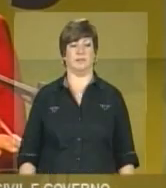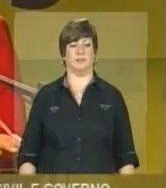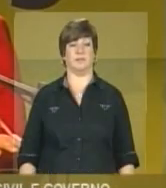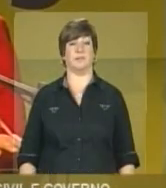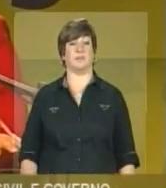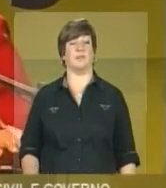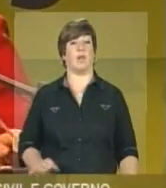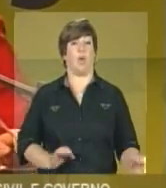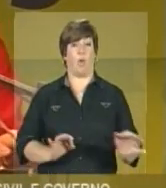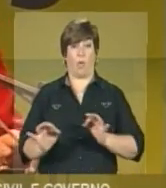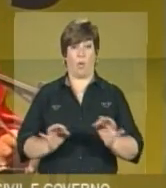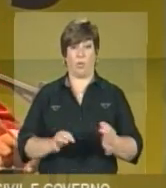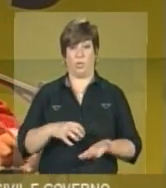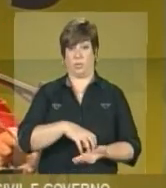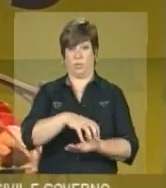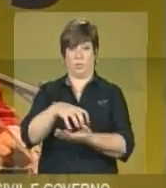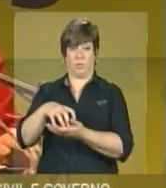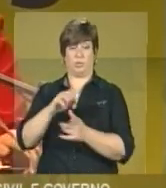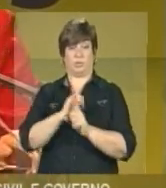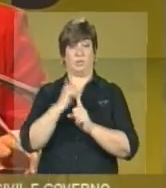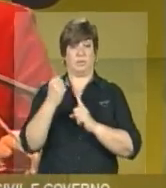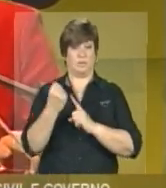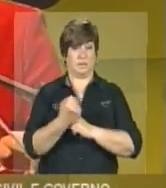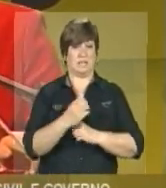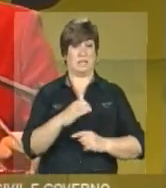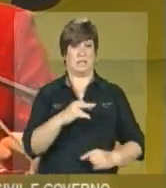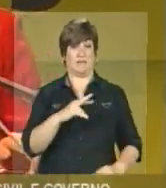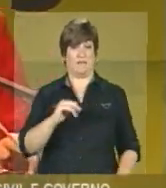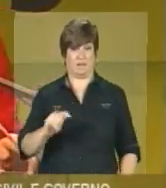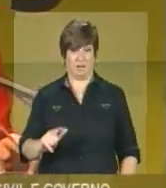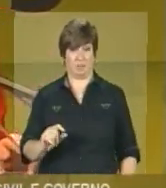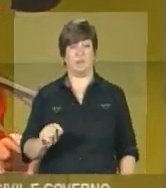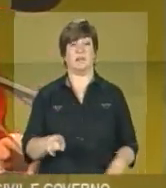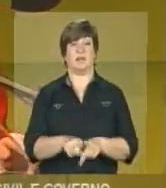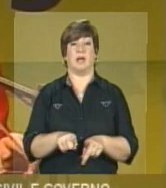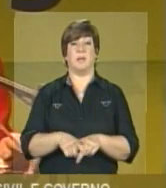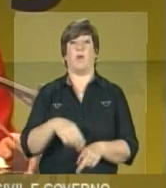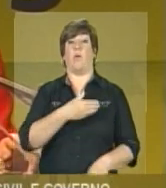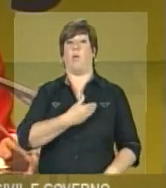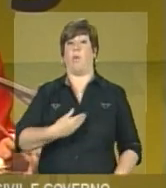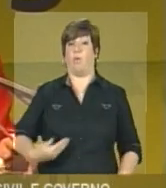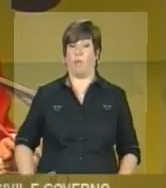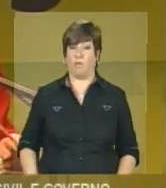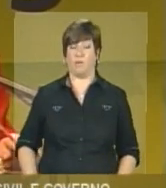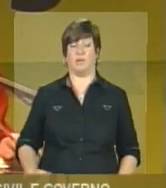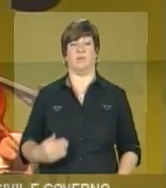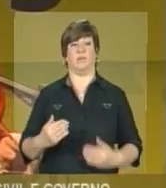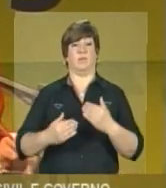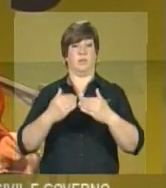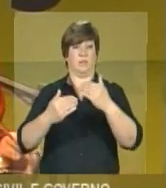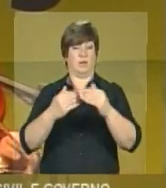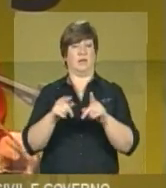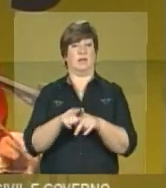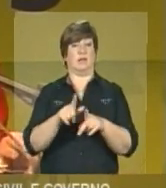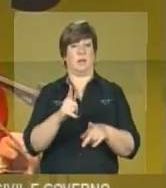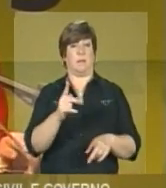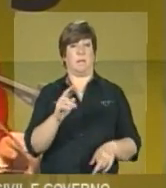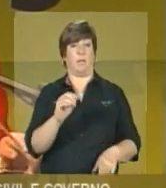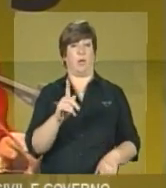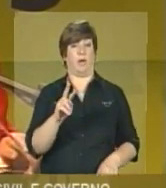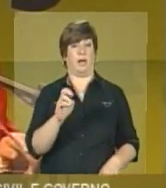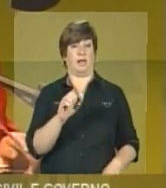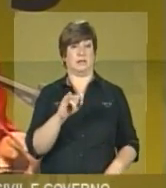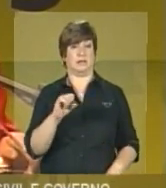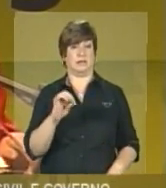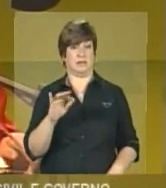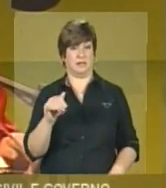As organizações da sociedade civil e os governos progressistas, cada um na